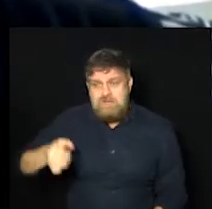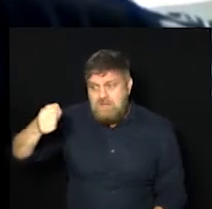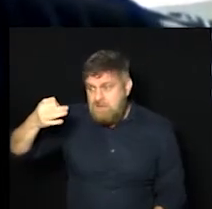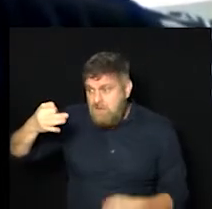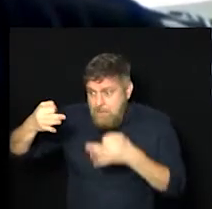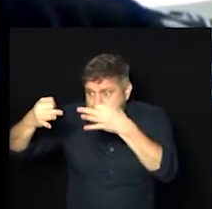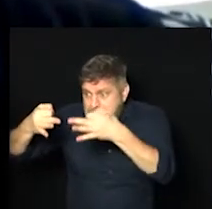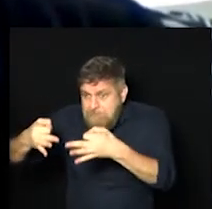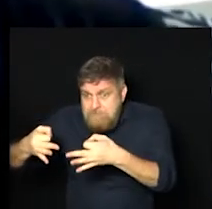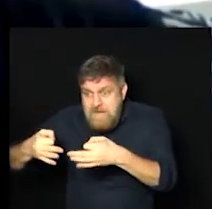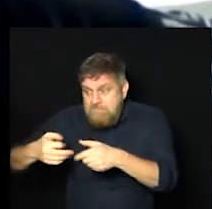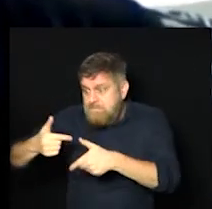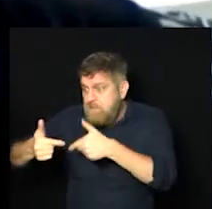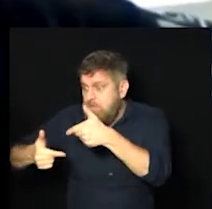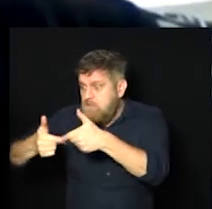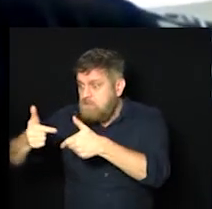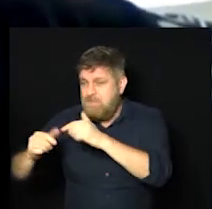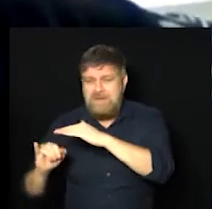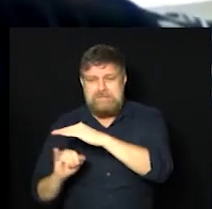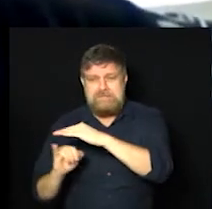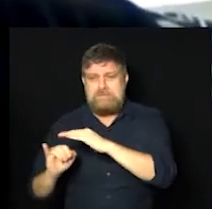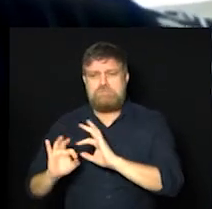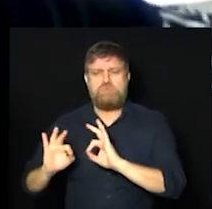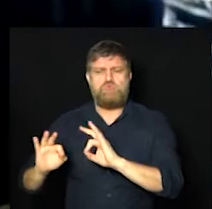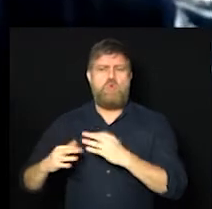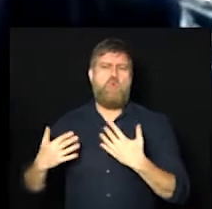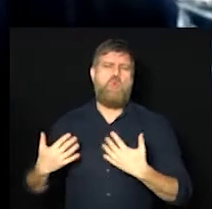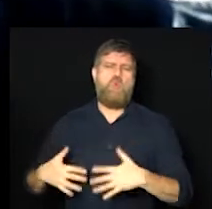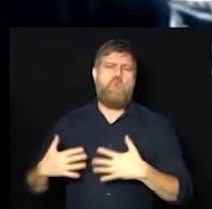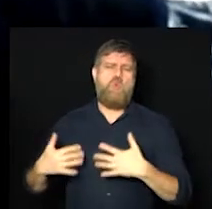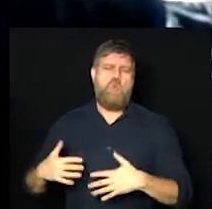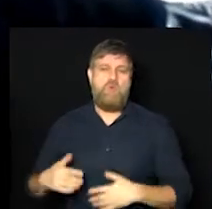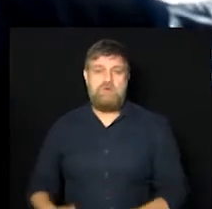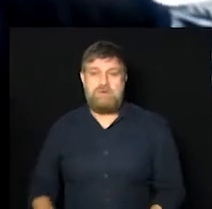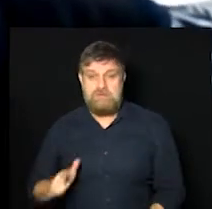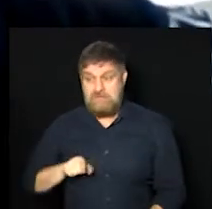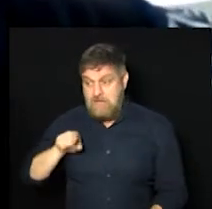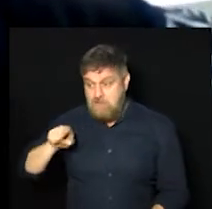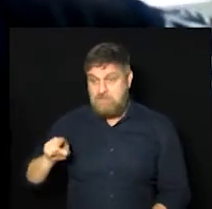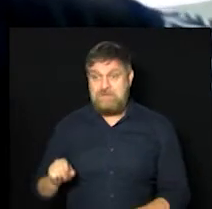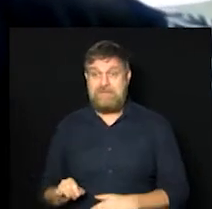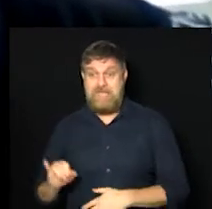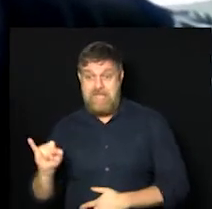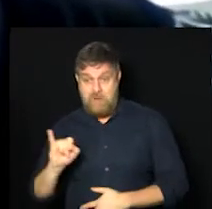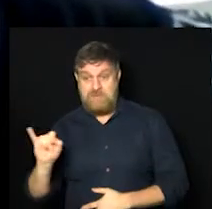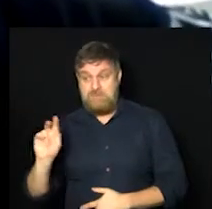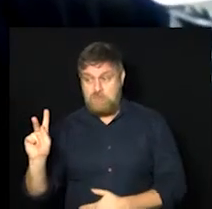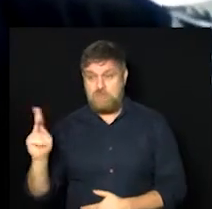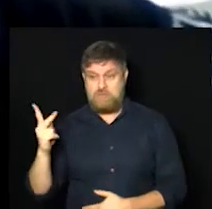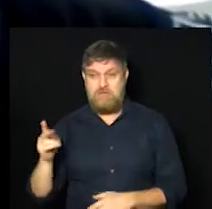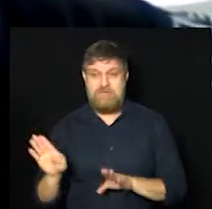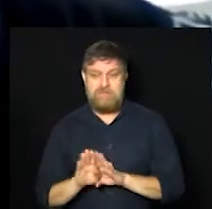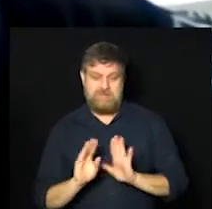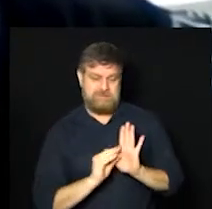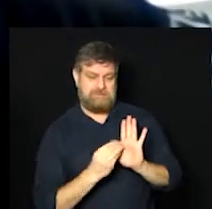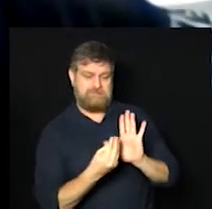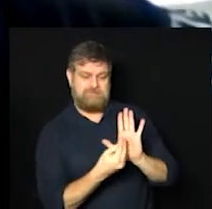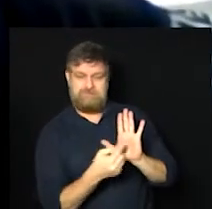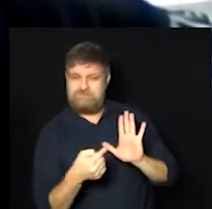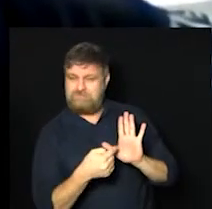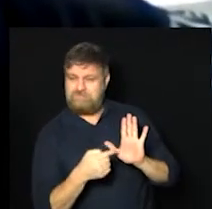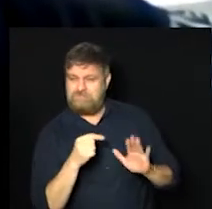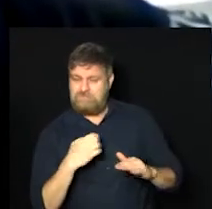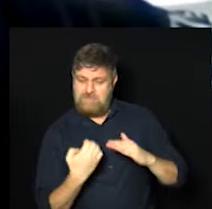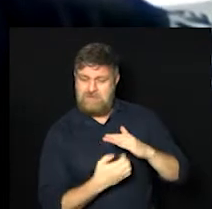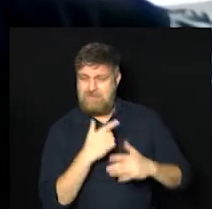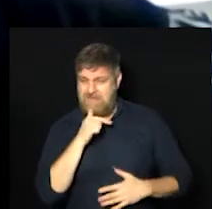tanta organização numa entidade só, meu Deus do céu. E um dos que mais foram atingidos. A Sanasa, que desenvolve